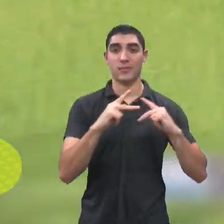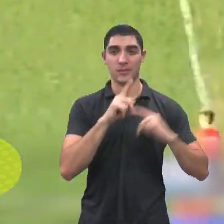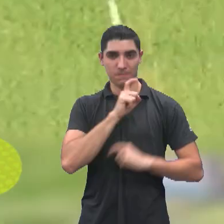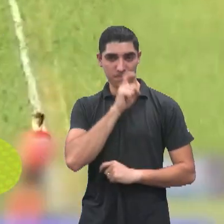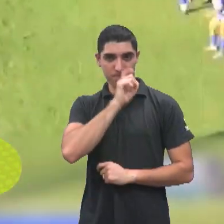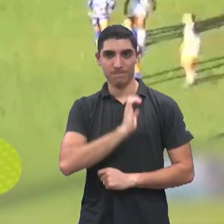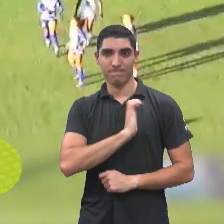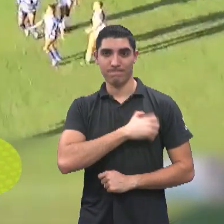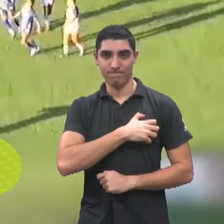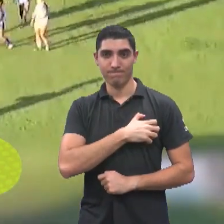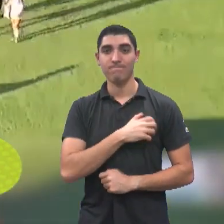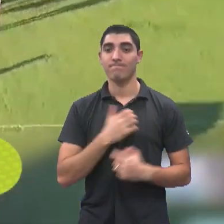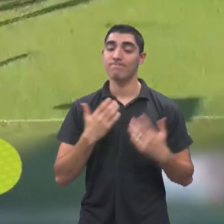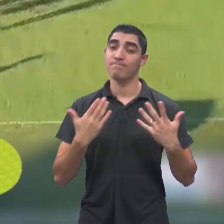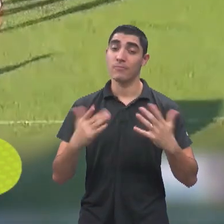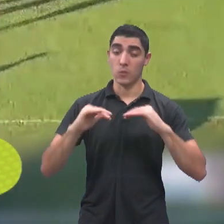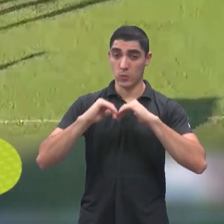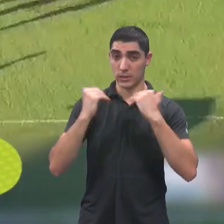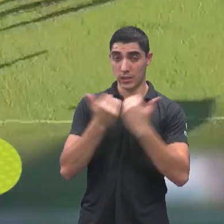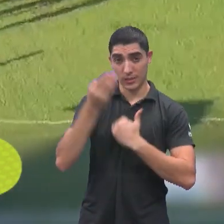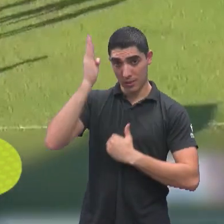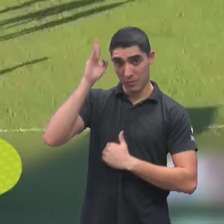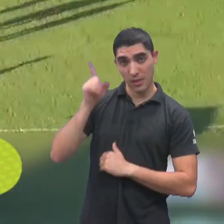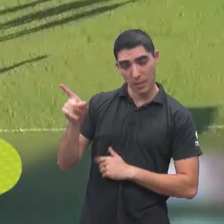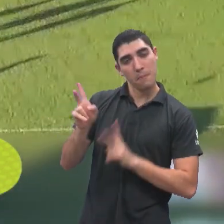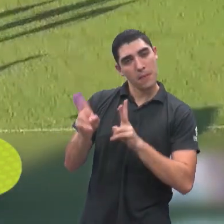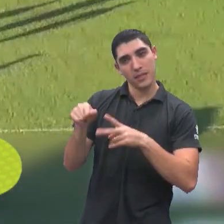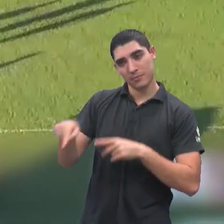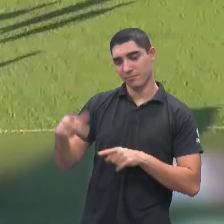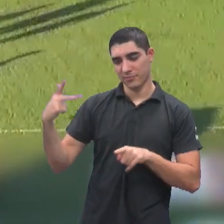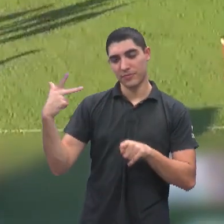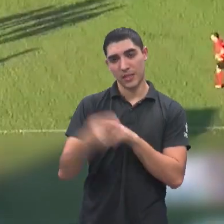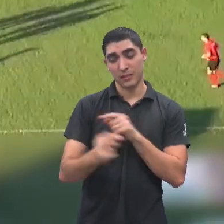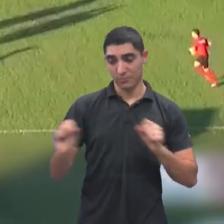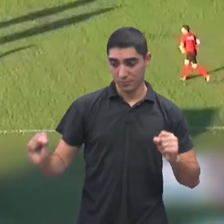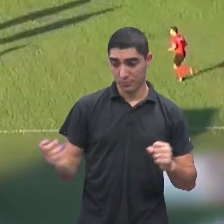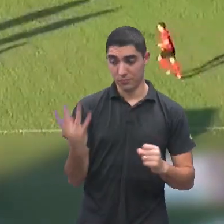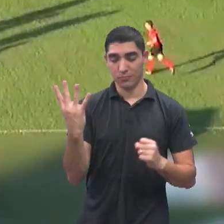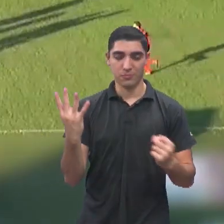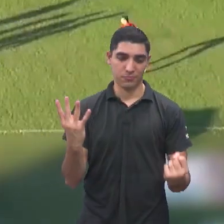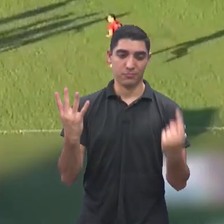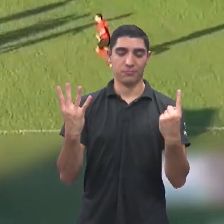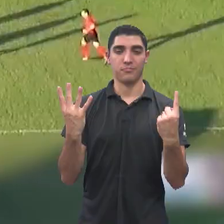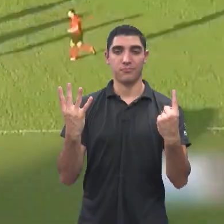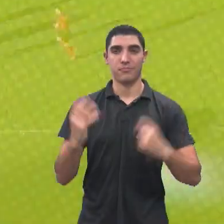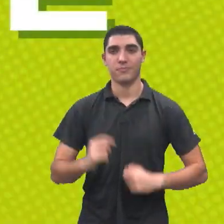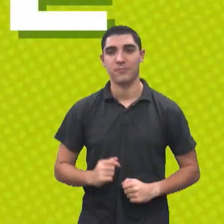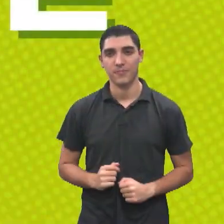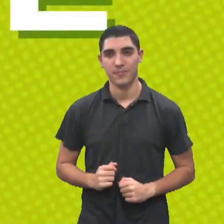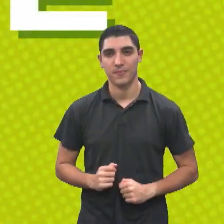Clássico do Vale, no Joaquinzão, deu Taubaté. Taubaté 4, São José 1, placar final.